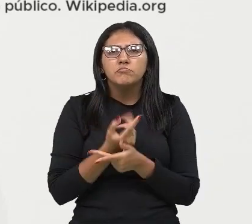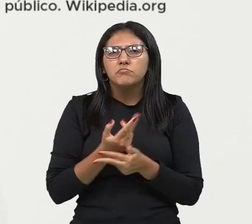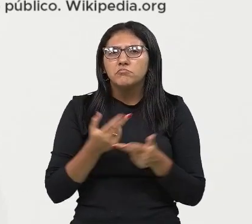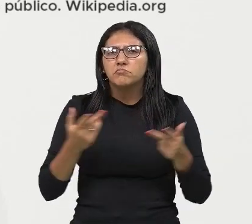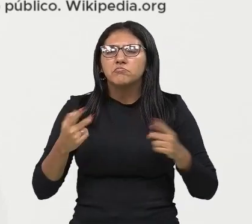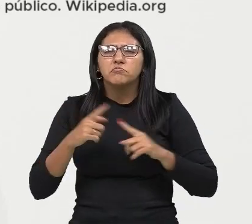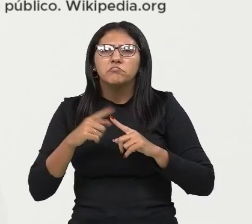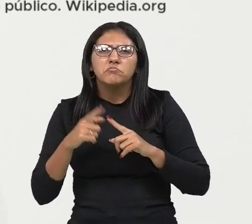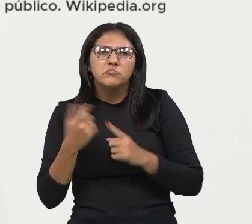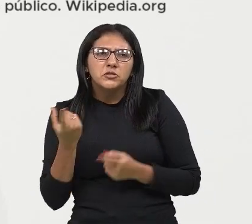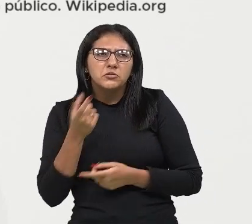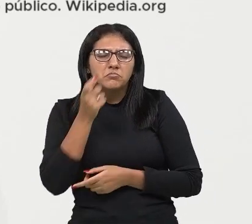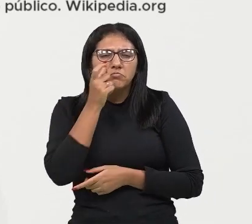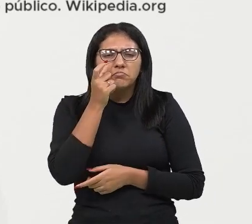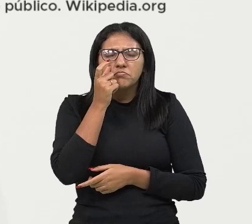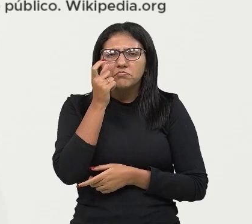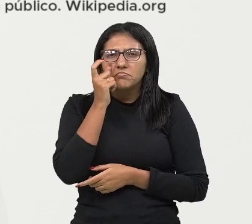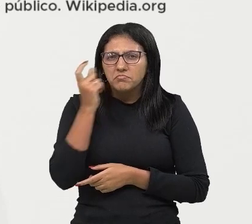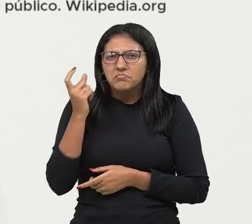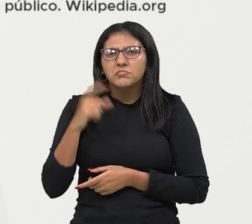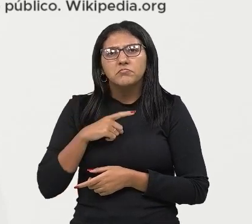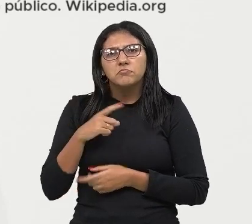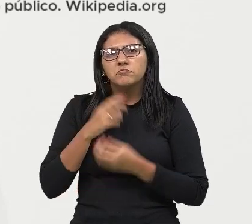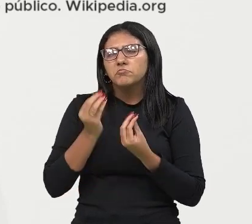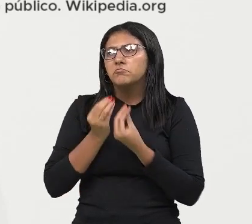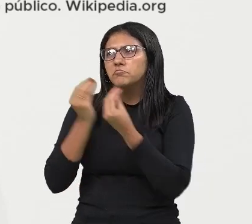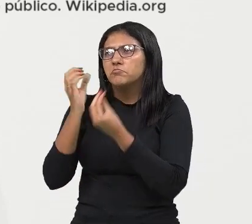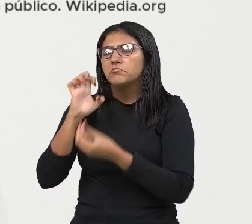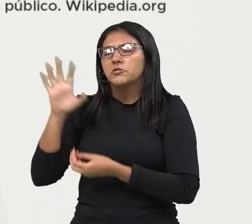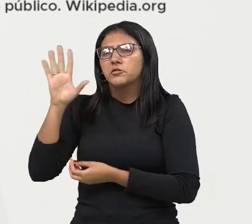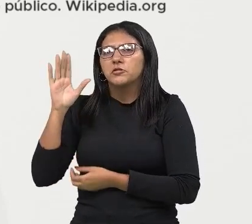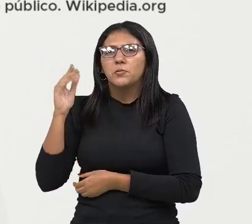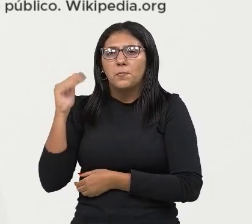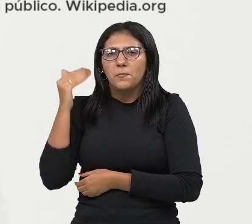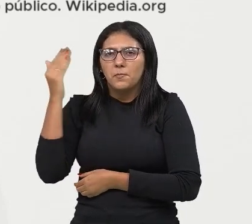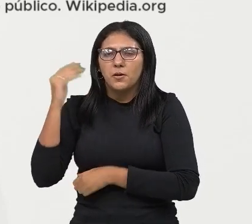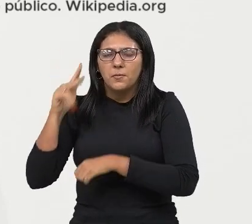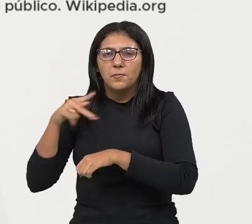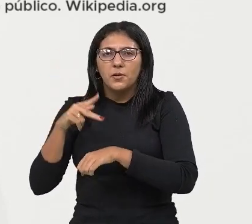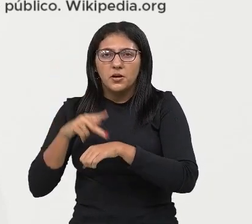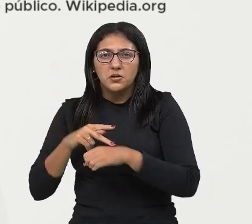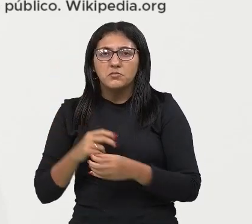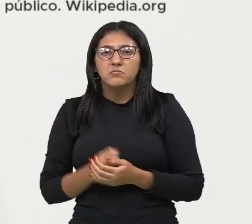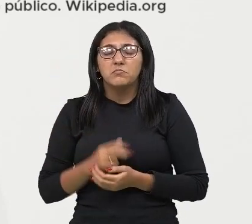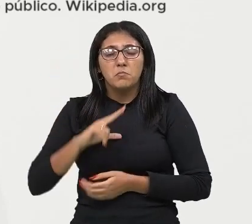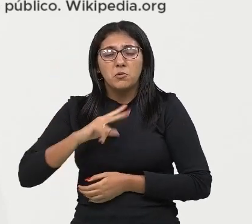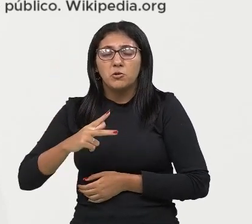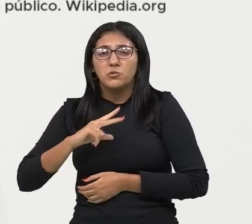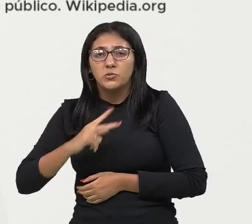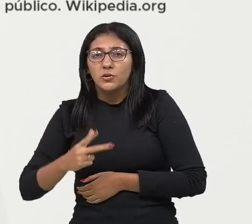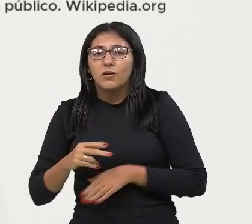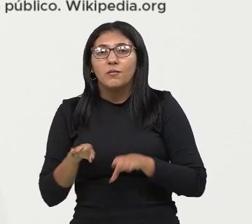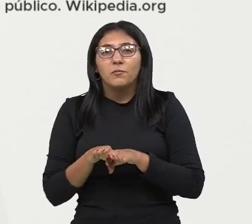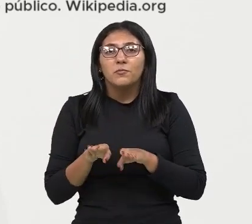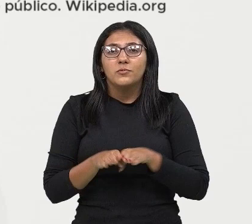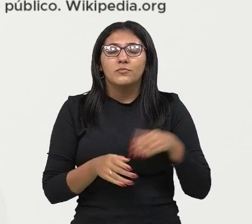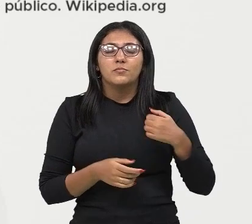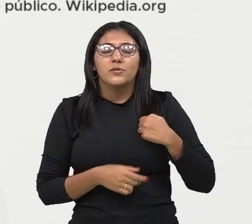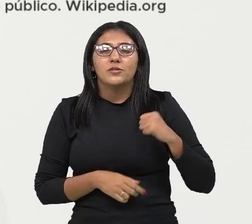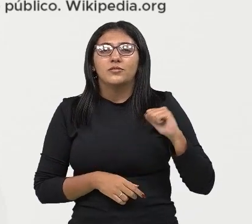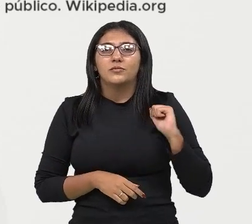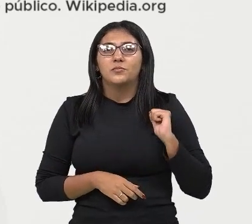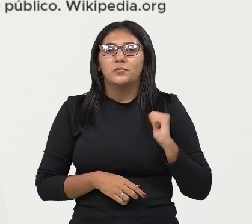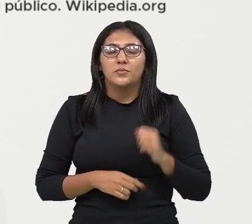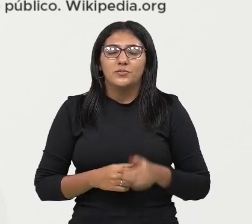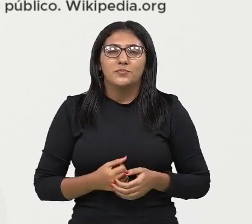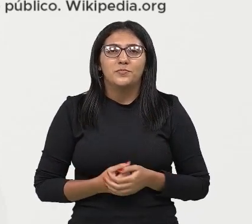de novidades para levar para os seus países lá na Europa, tanto em Portugal quanto na Espanha.